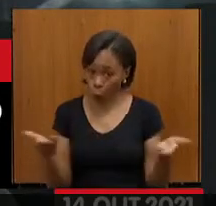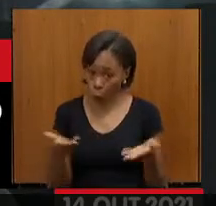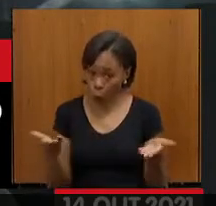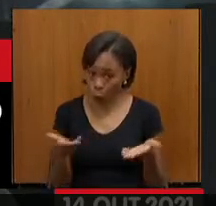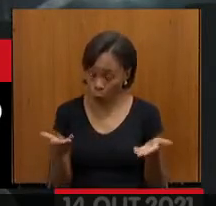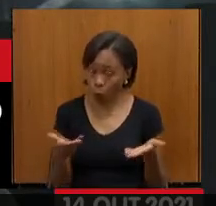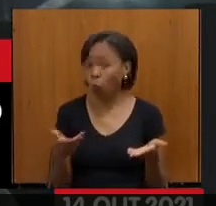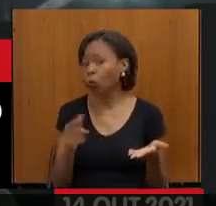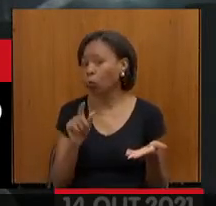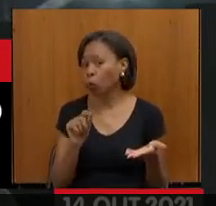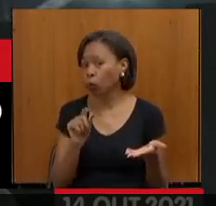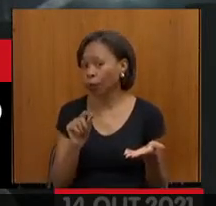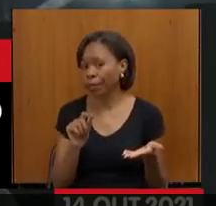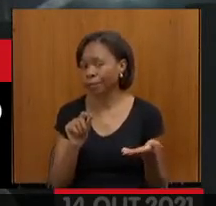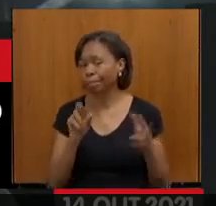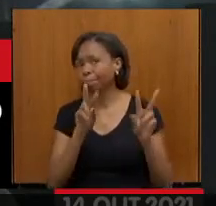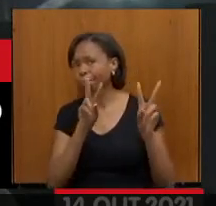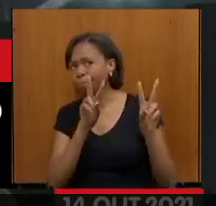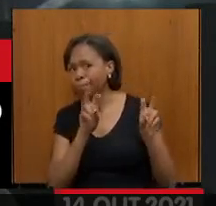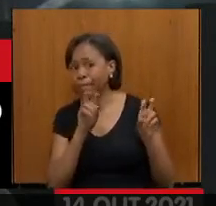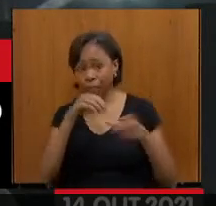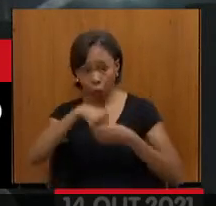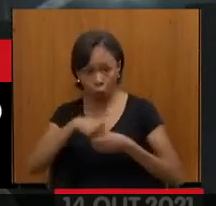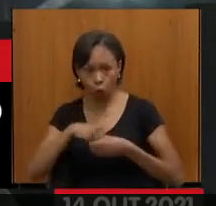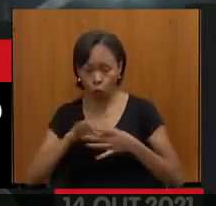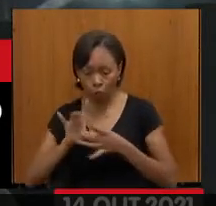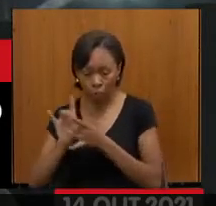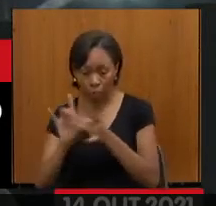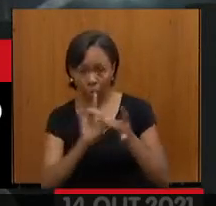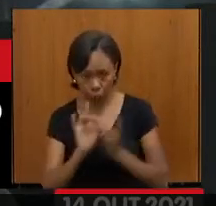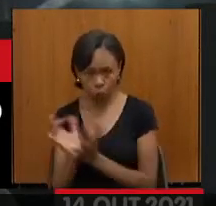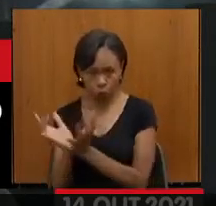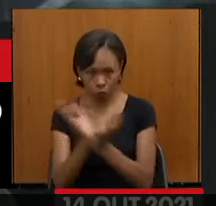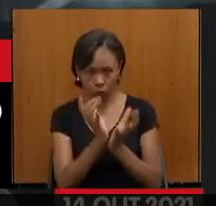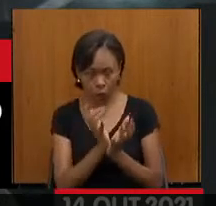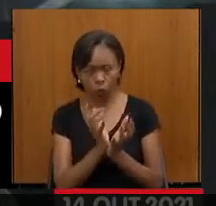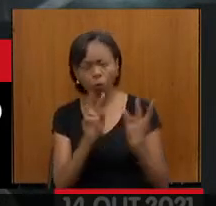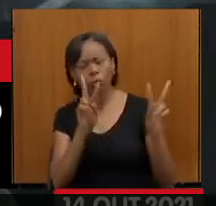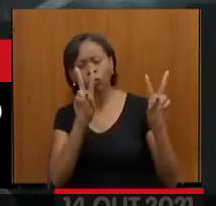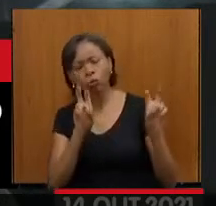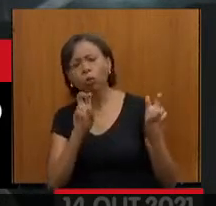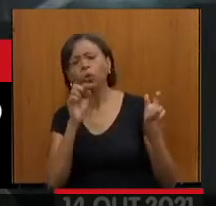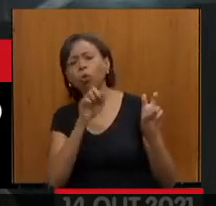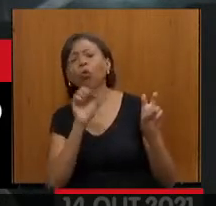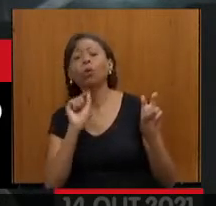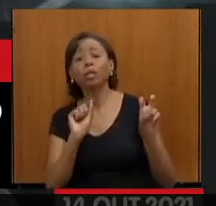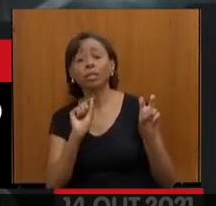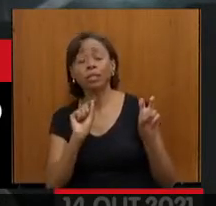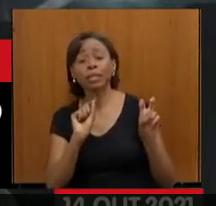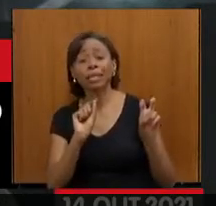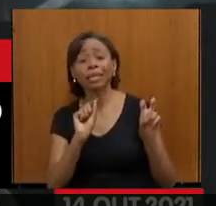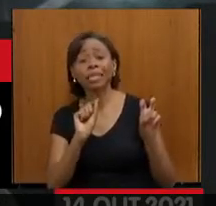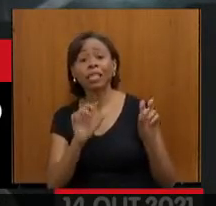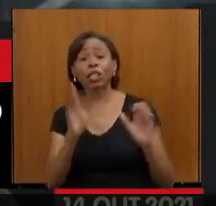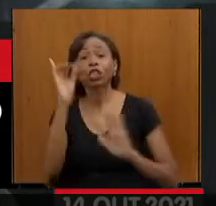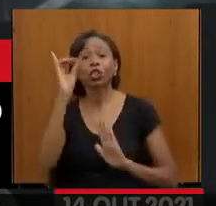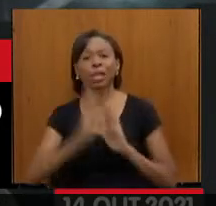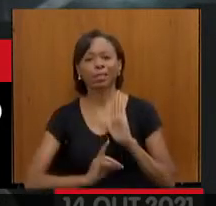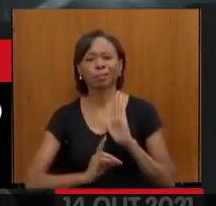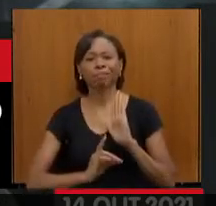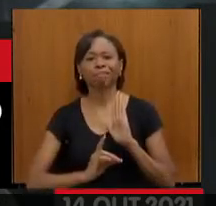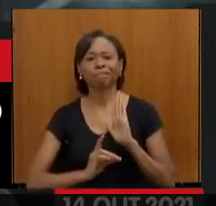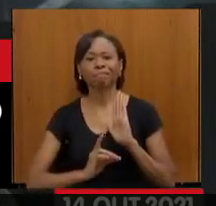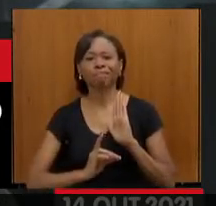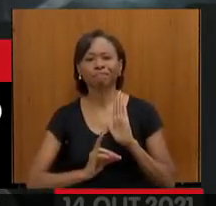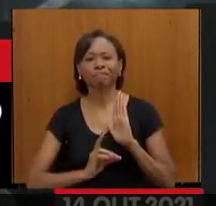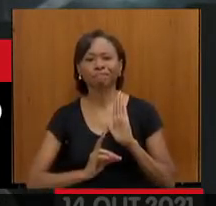né? O que está em discussão na aliança, a proposição da aliança, é a clara afirmação de direitos. A